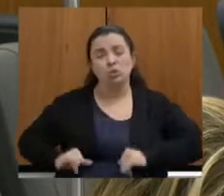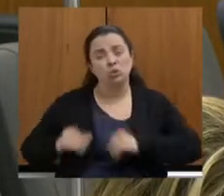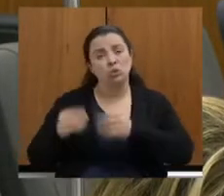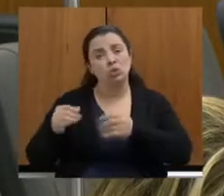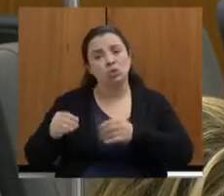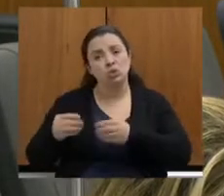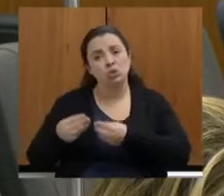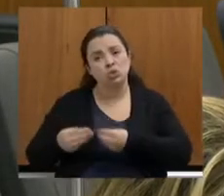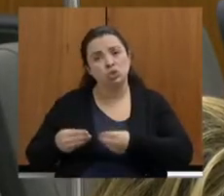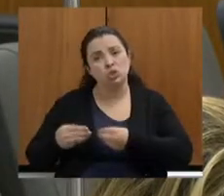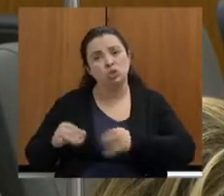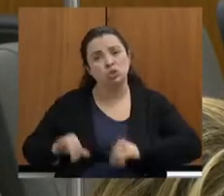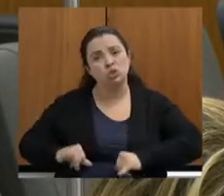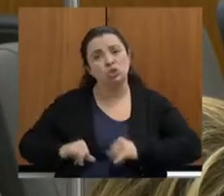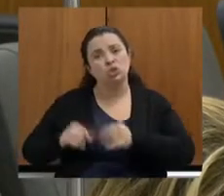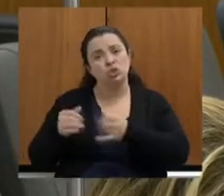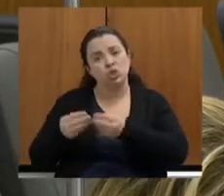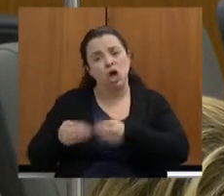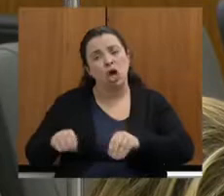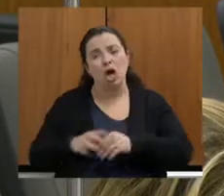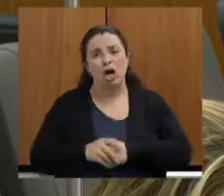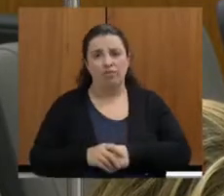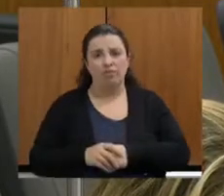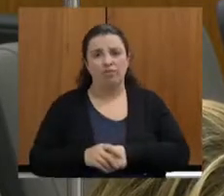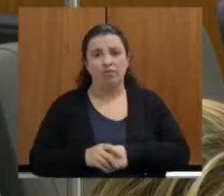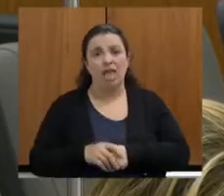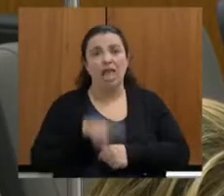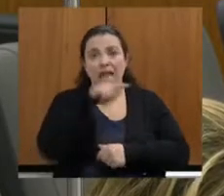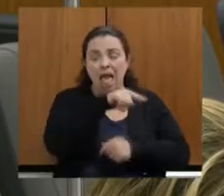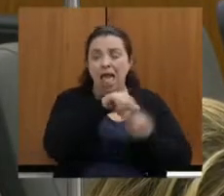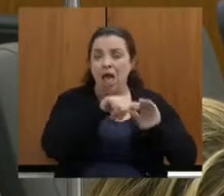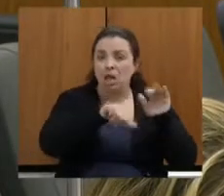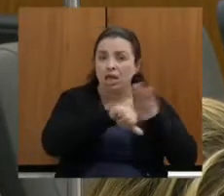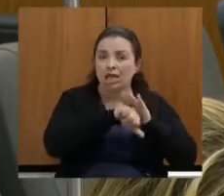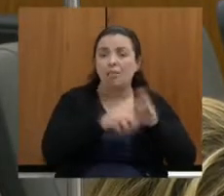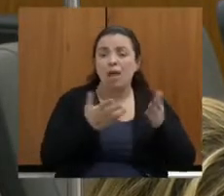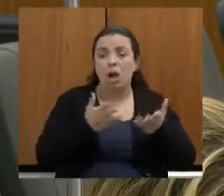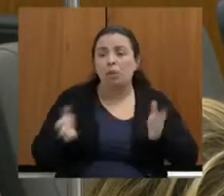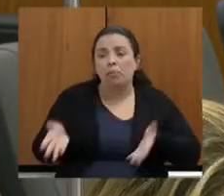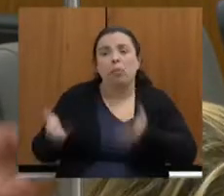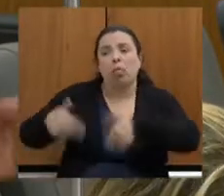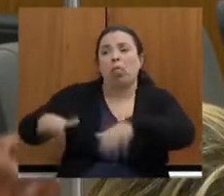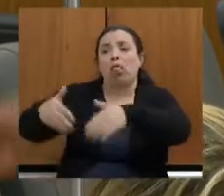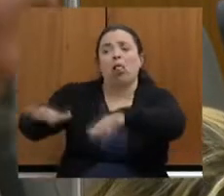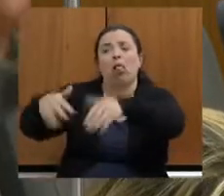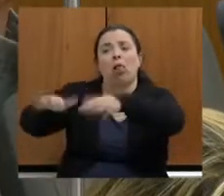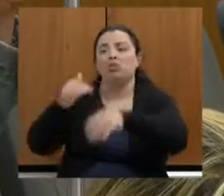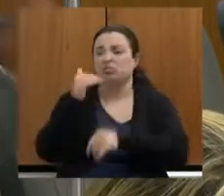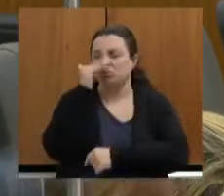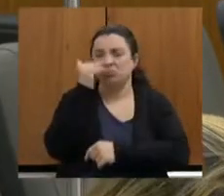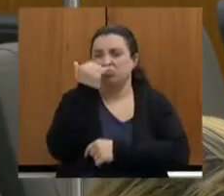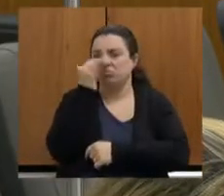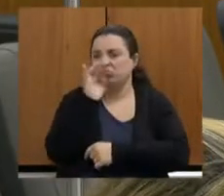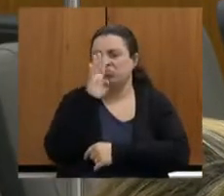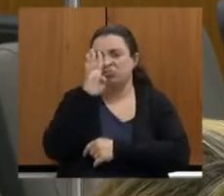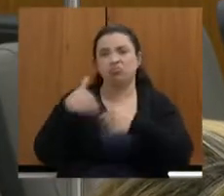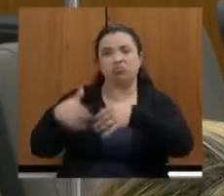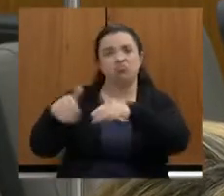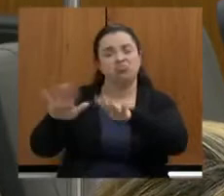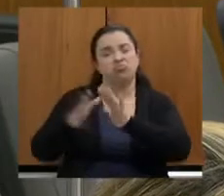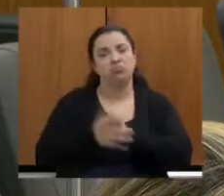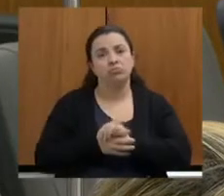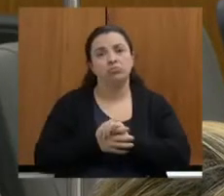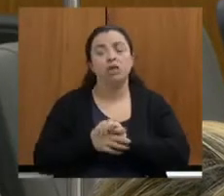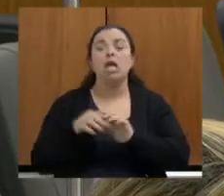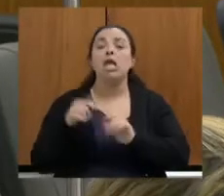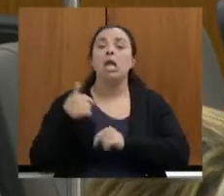crime e agora quer que a gente se vira que você que a gente esteja tocado de qualquer maneira Mas eu acredito que os atingido que se